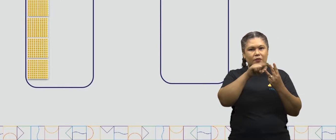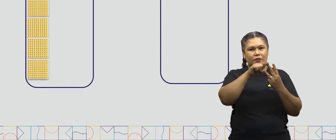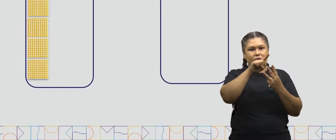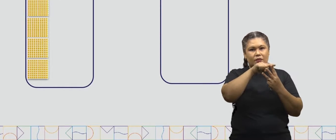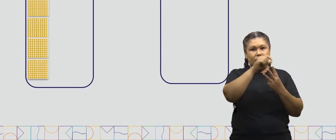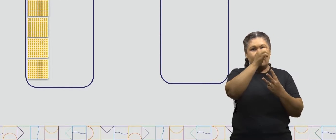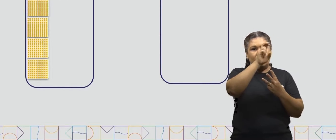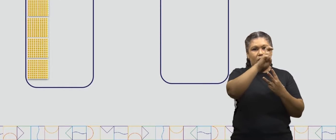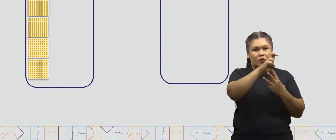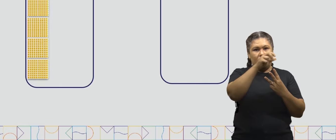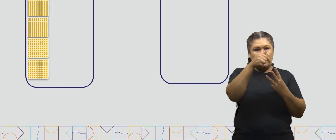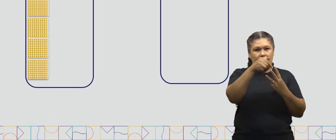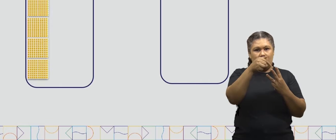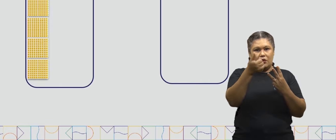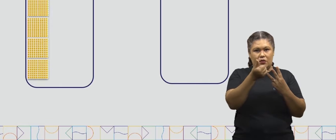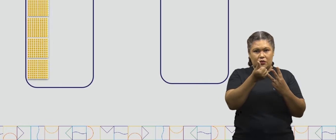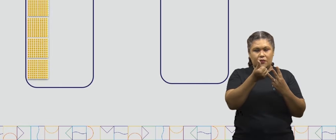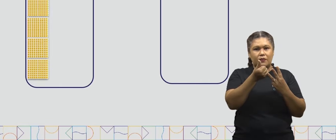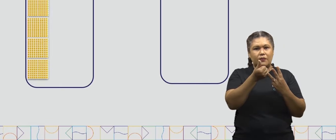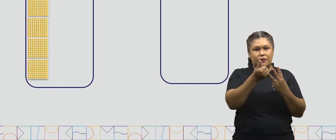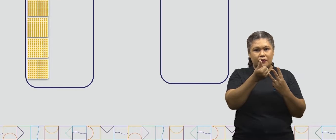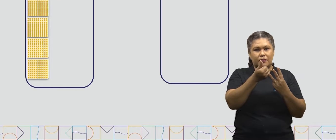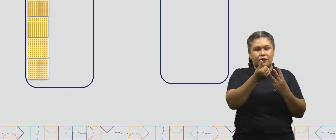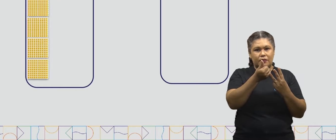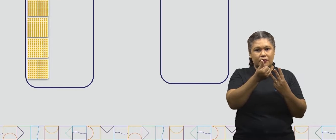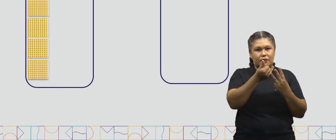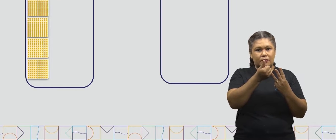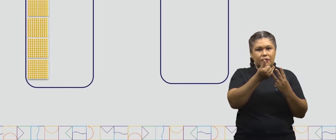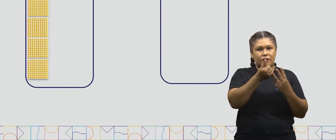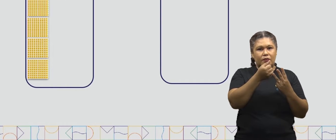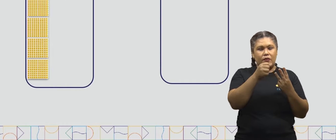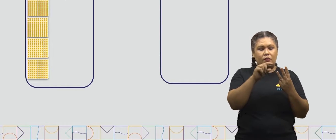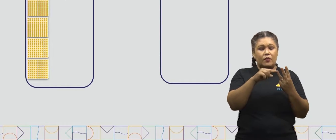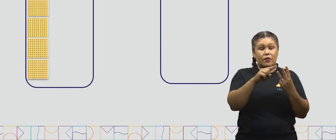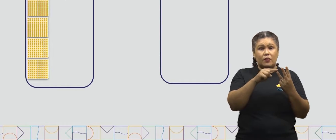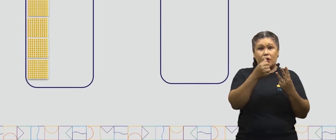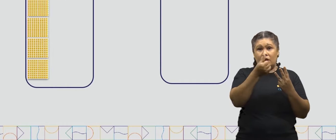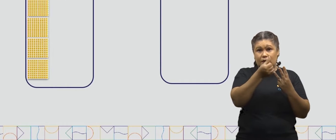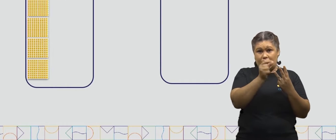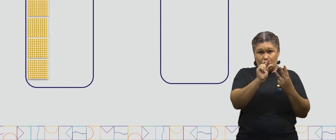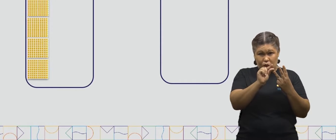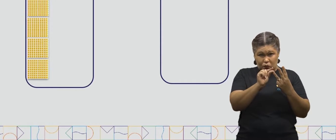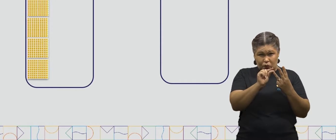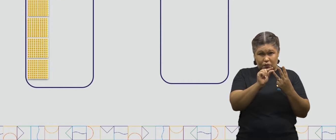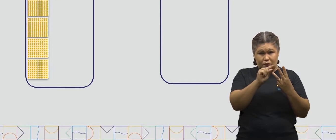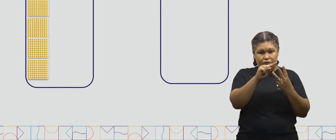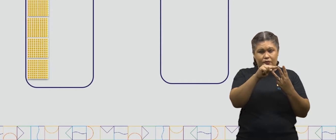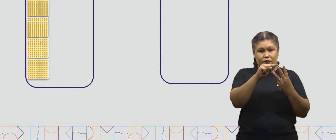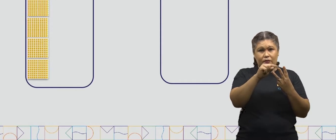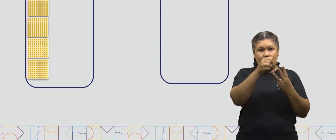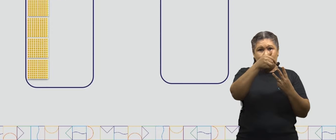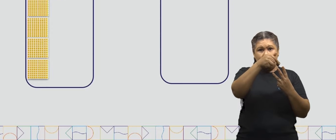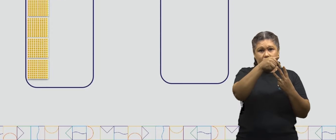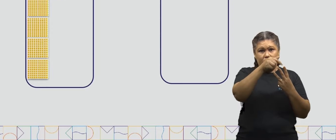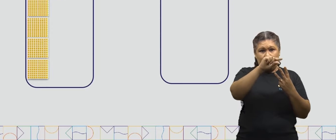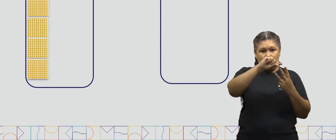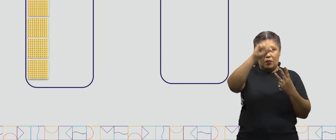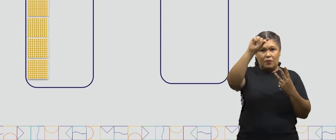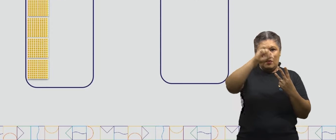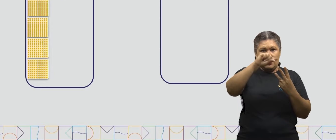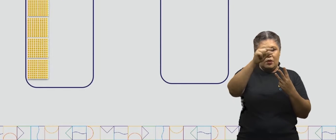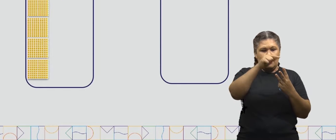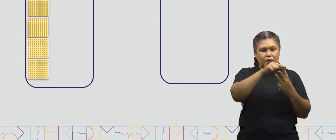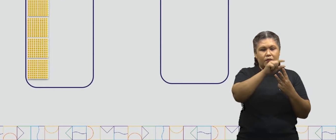o número 576, que pode ser representado por 6 cubinhos,